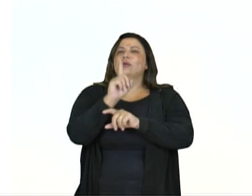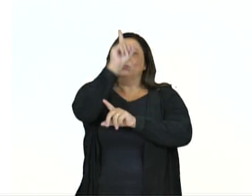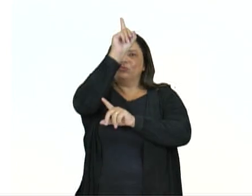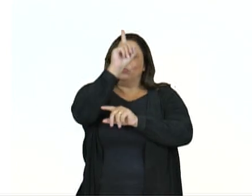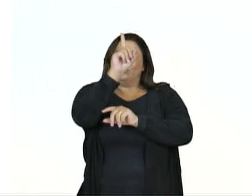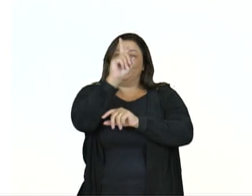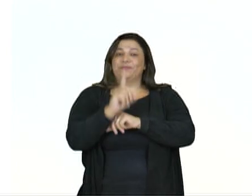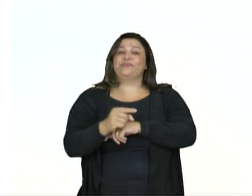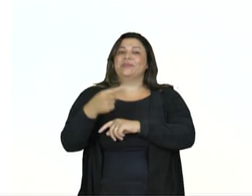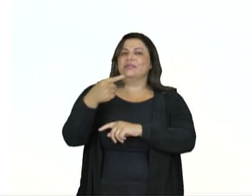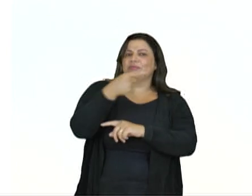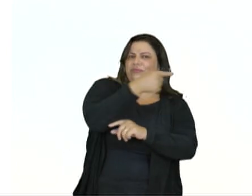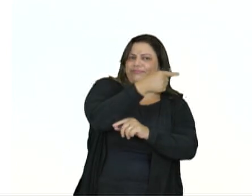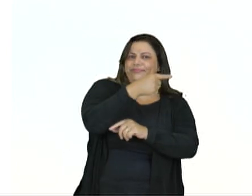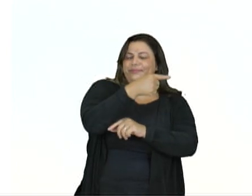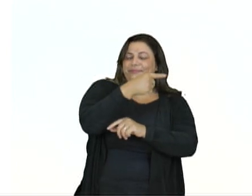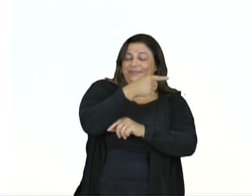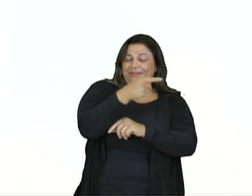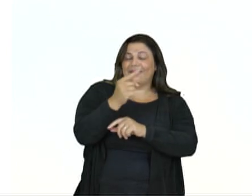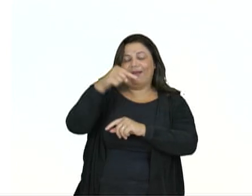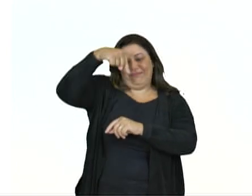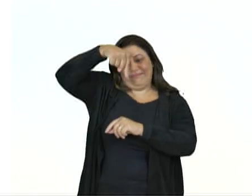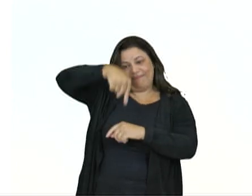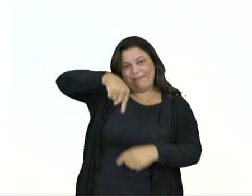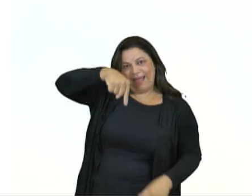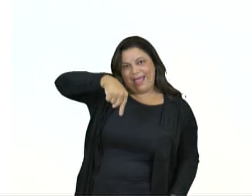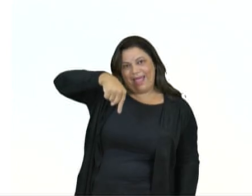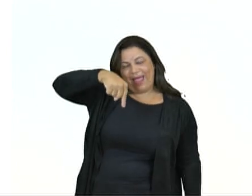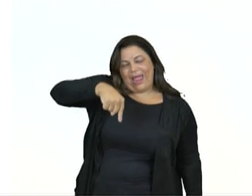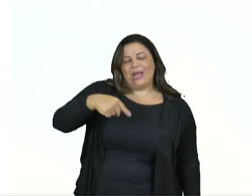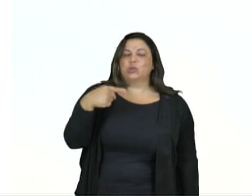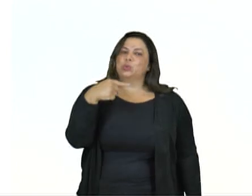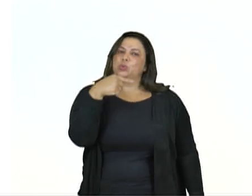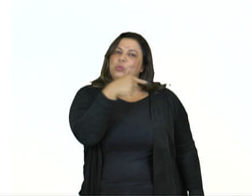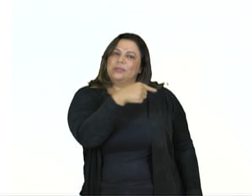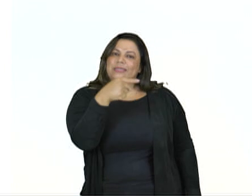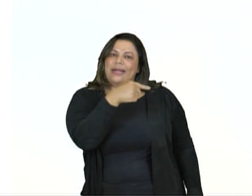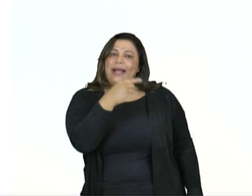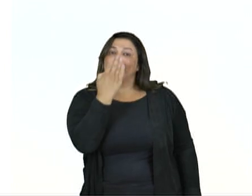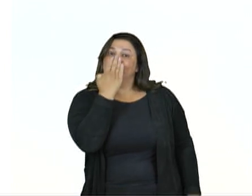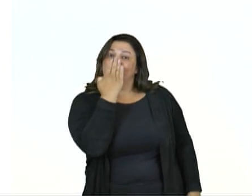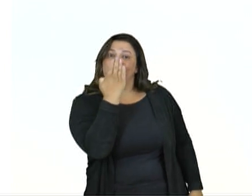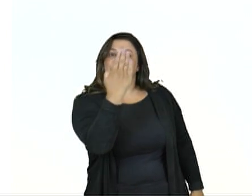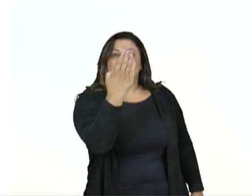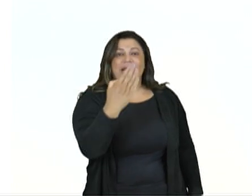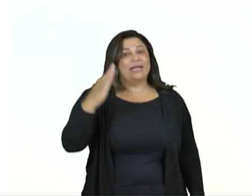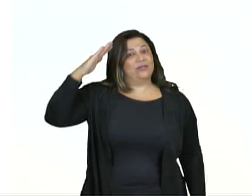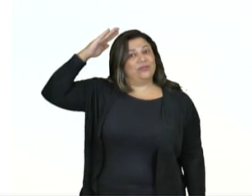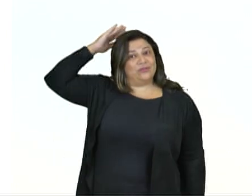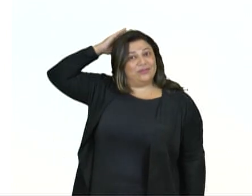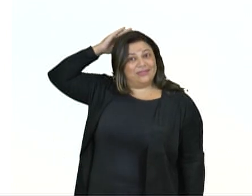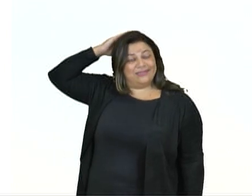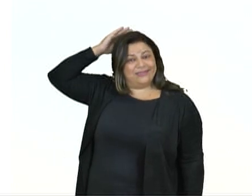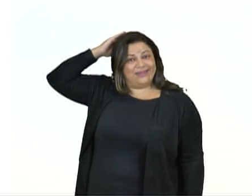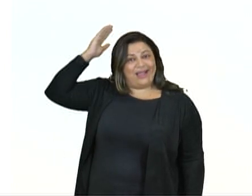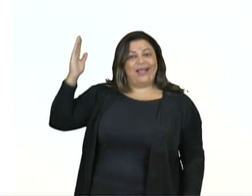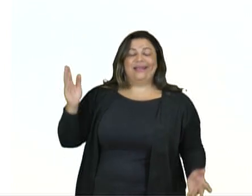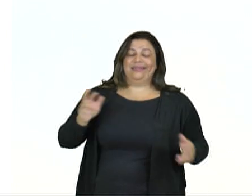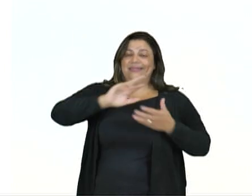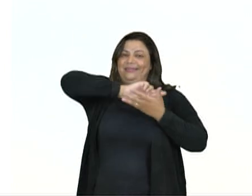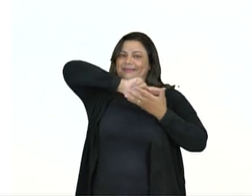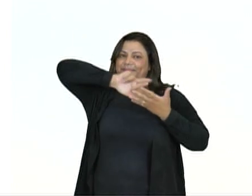falando: cima, baixo, lado, frente, trás e diagonais.